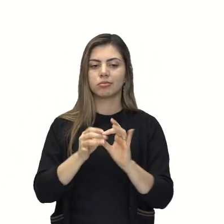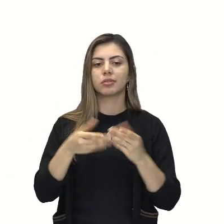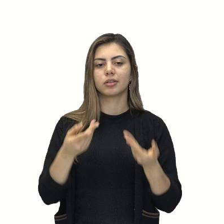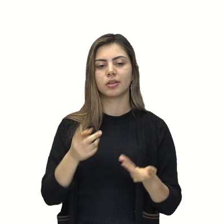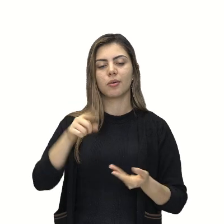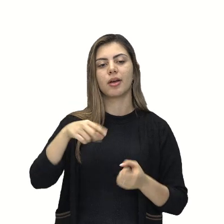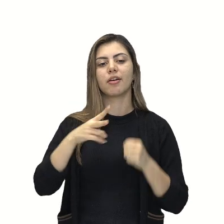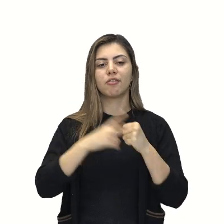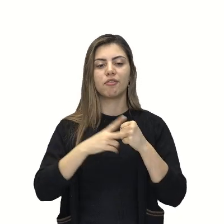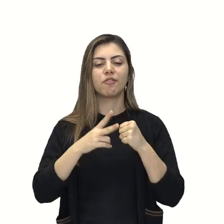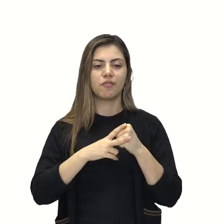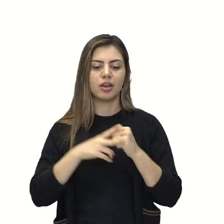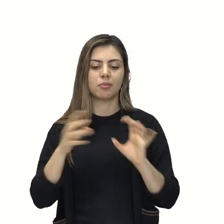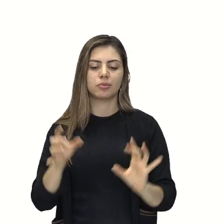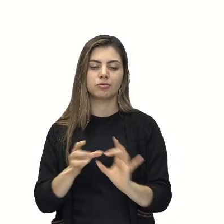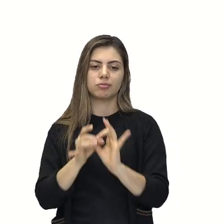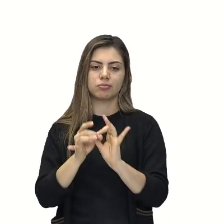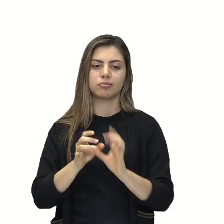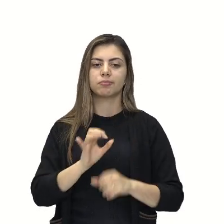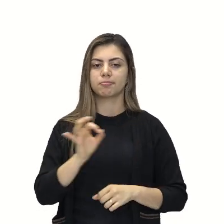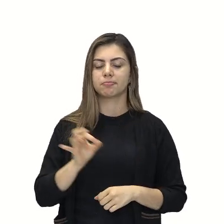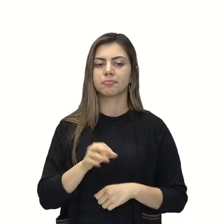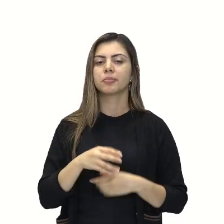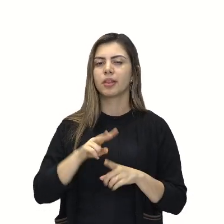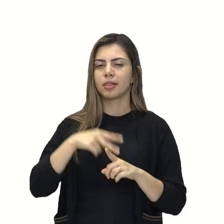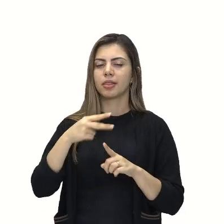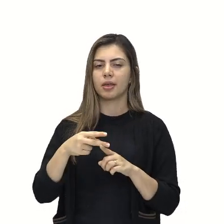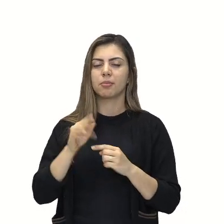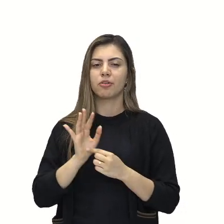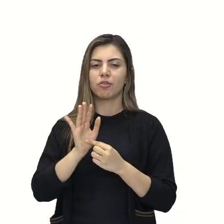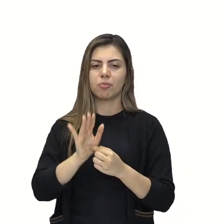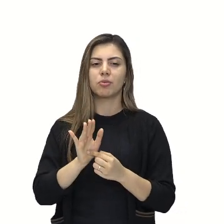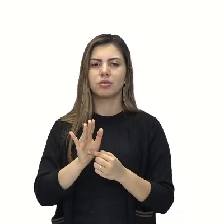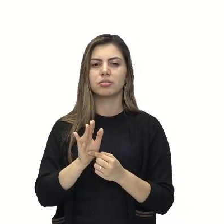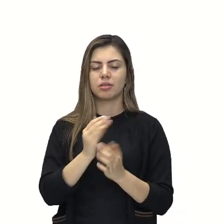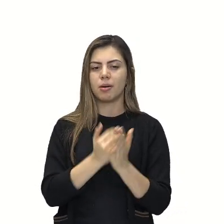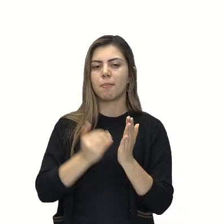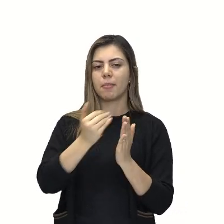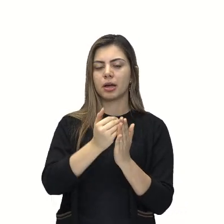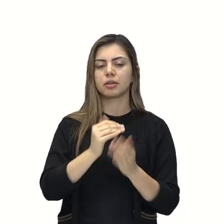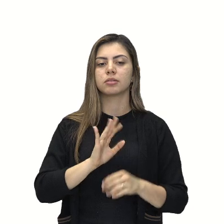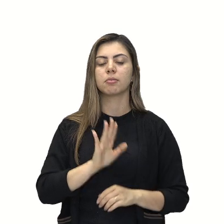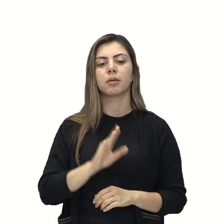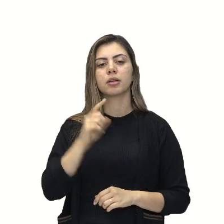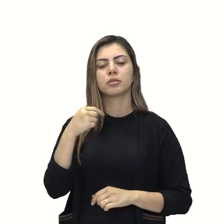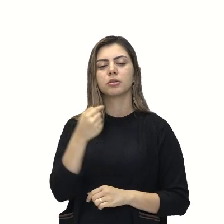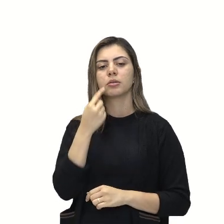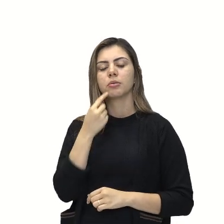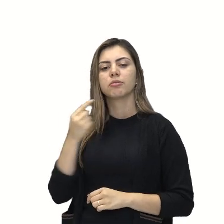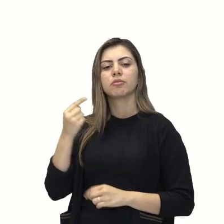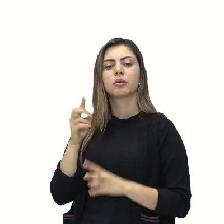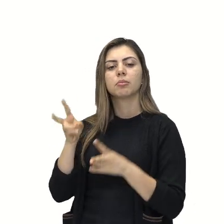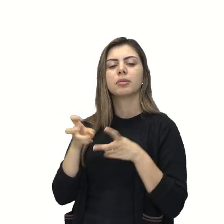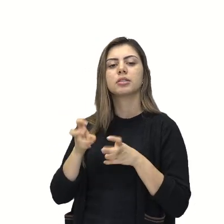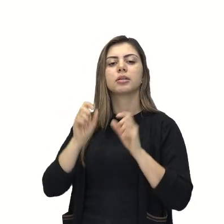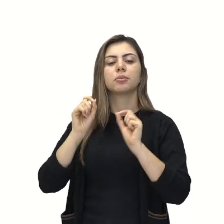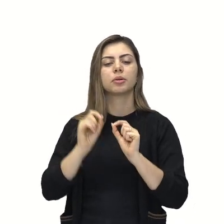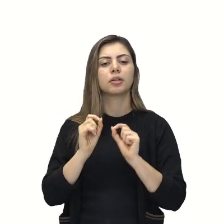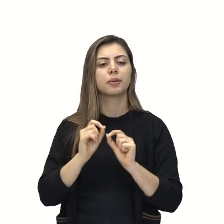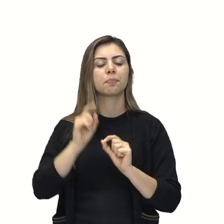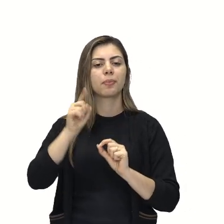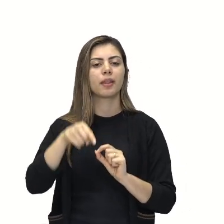de ligação, certinho? Daqui a pouco a gente vai aprofundar mais isso. Mas a ideia é justamente